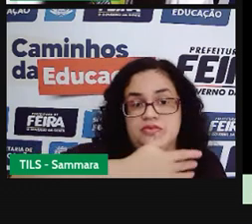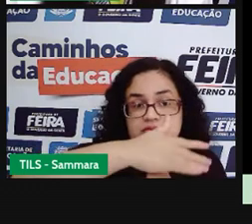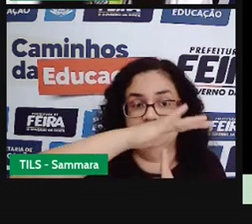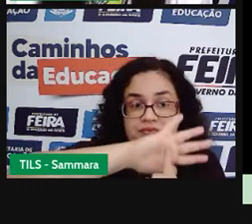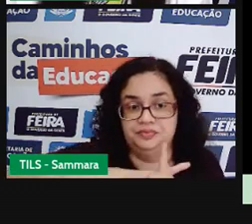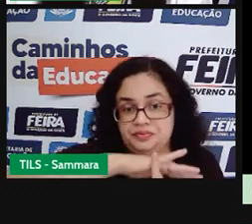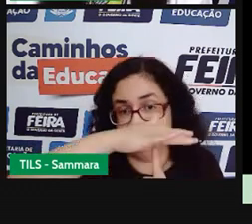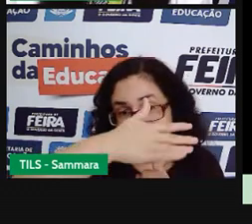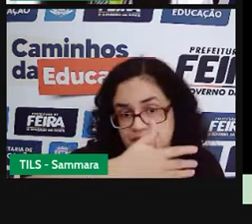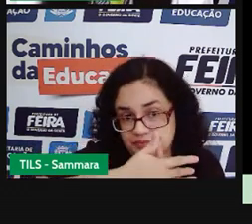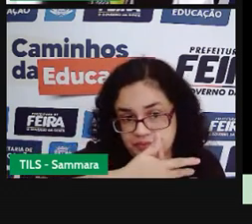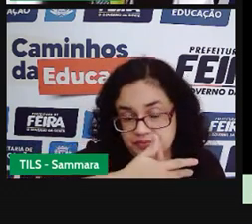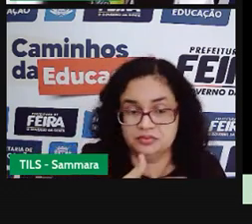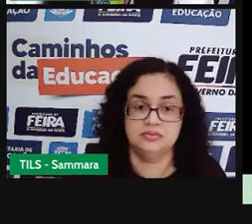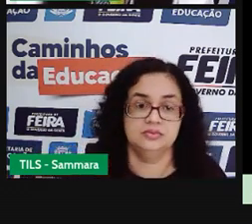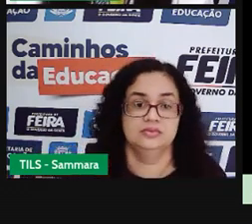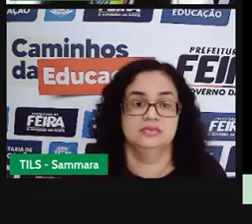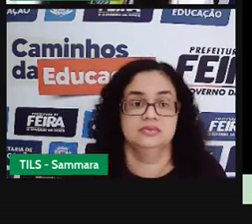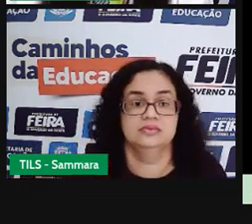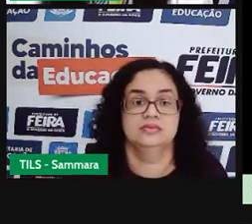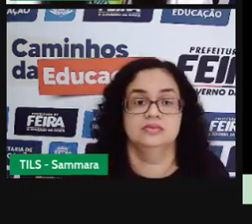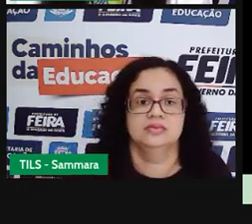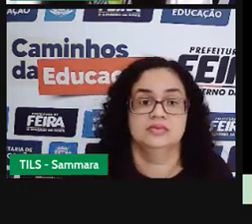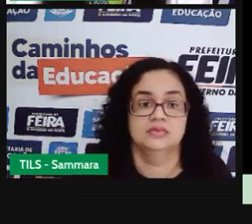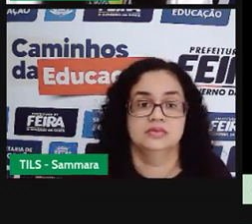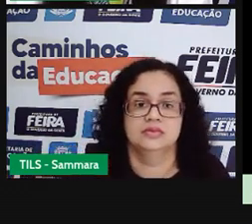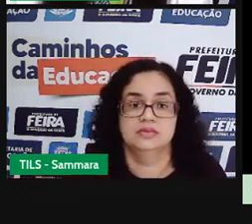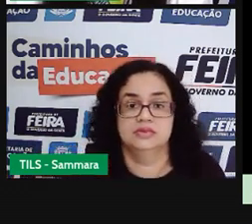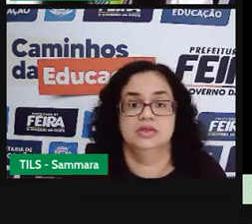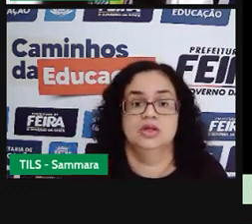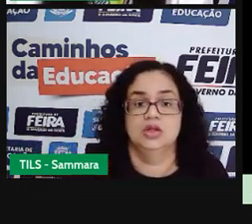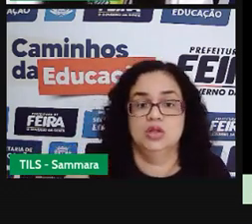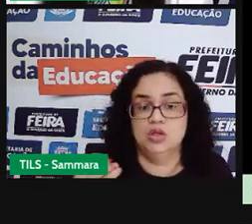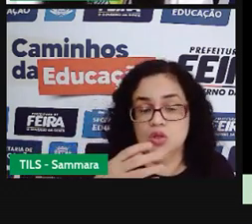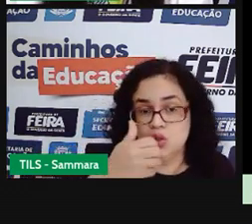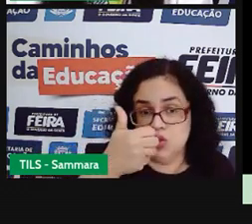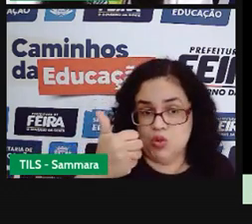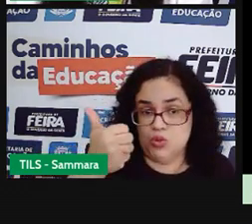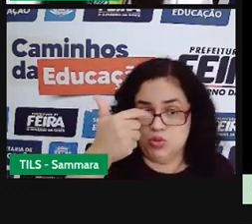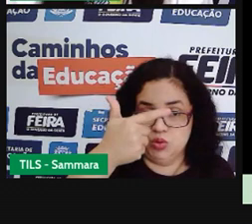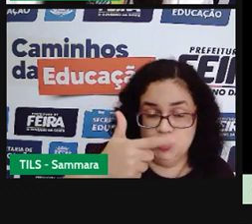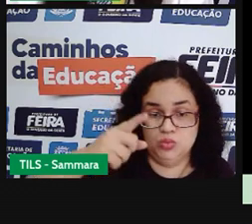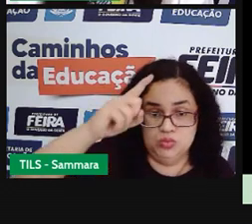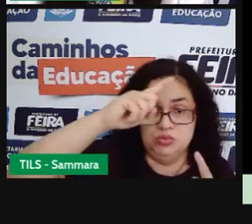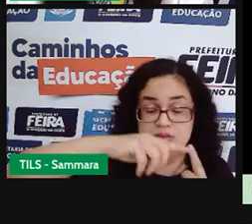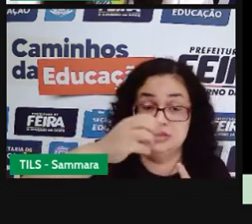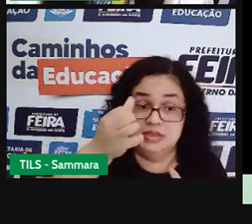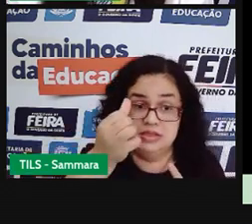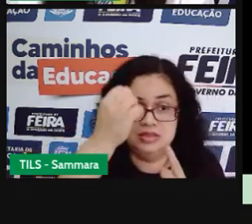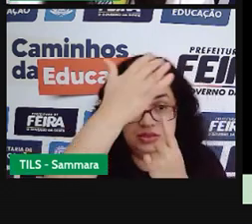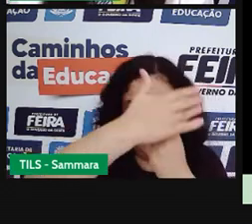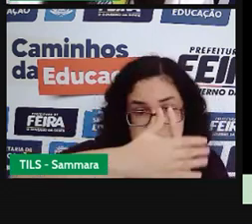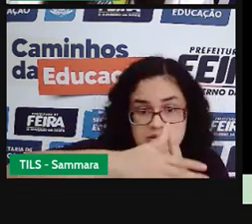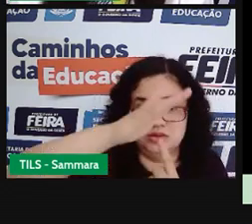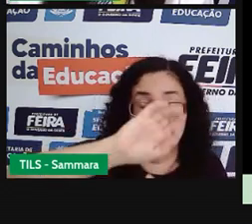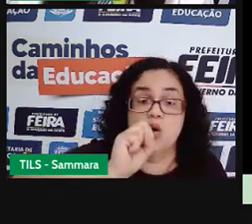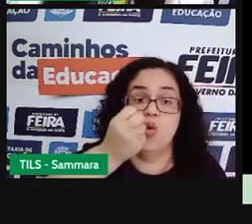comprar no cugo 12 arestas e 6 faces e 8 vértices